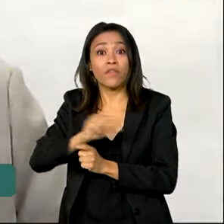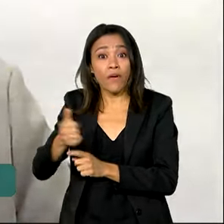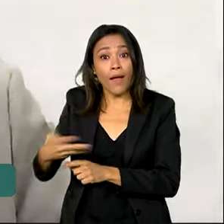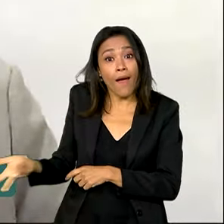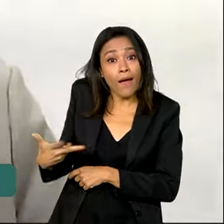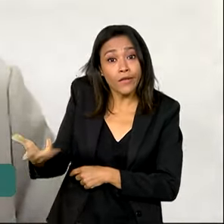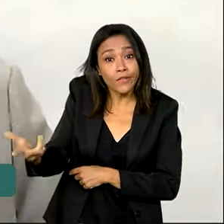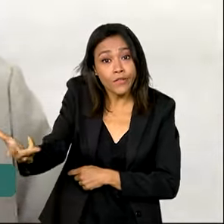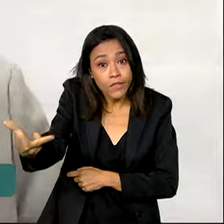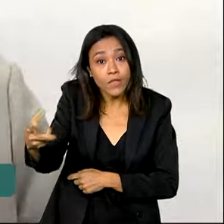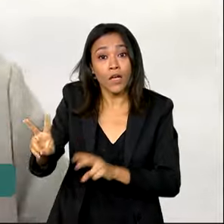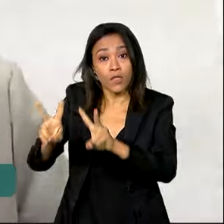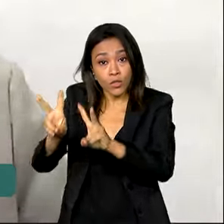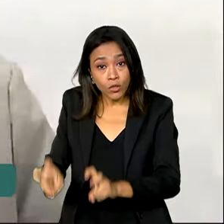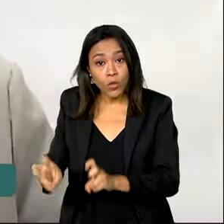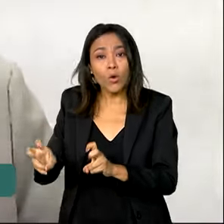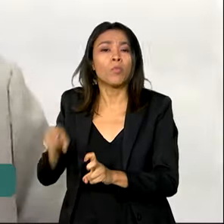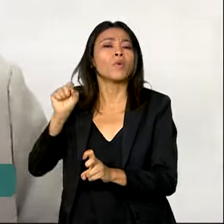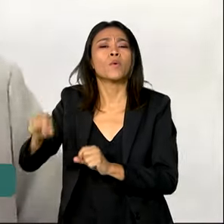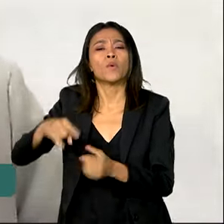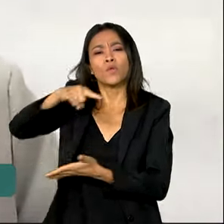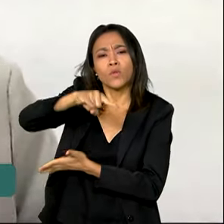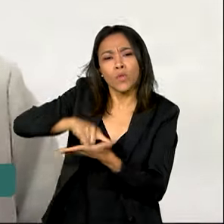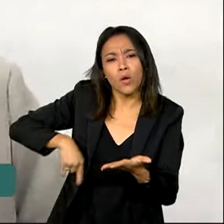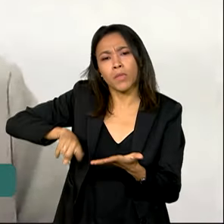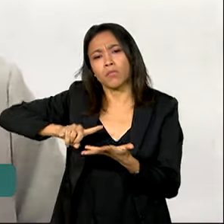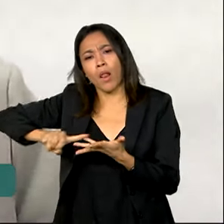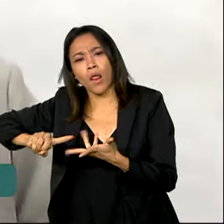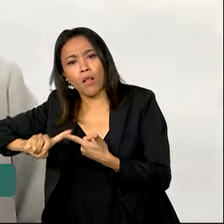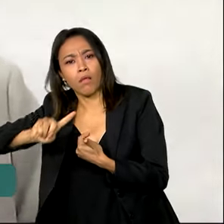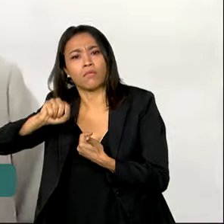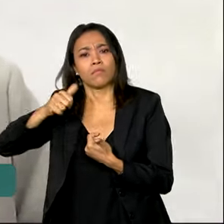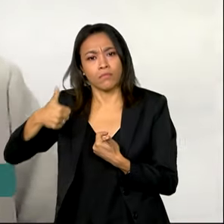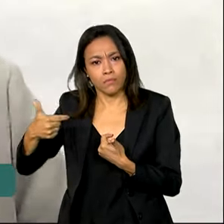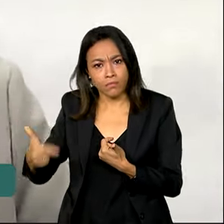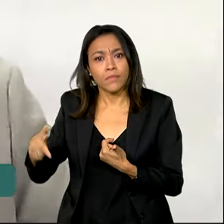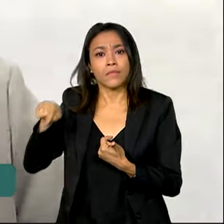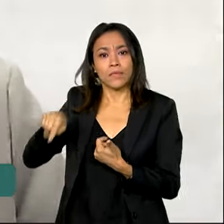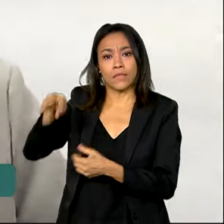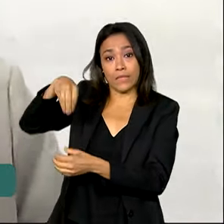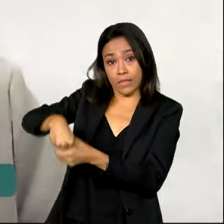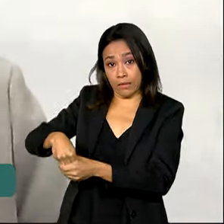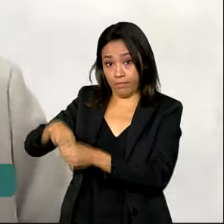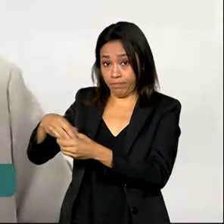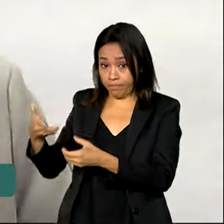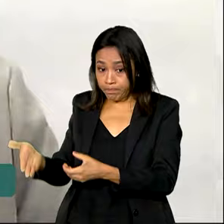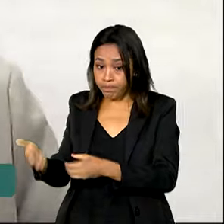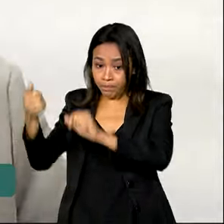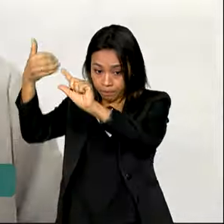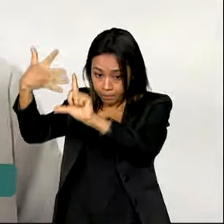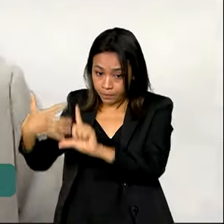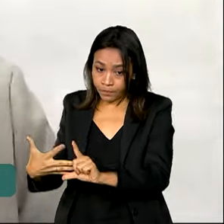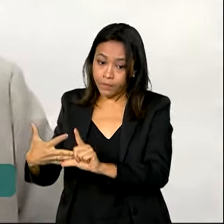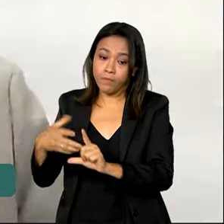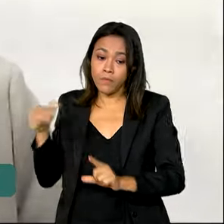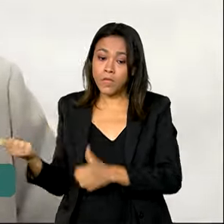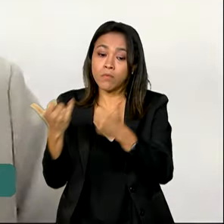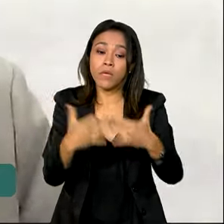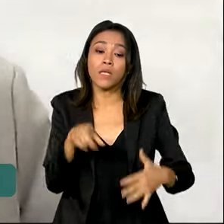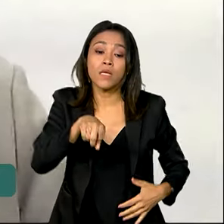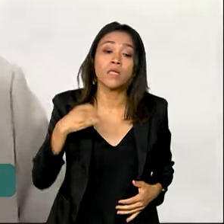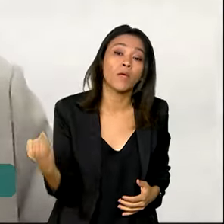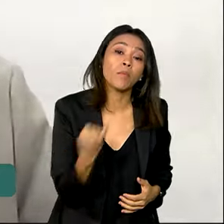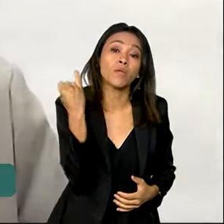certificação higiênico-sanitária e a nossa certificação de acreditação de origem legal do pescado. Isso é importante porque